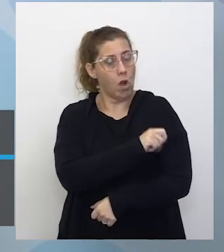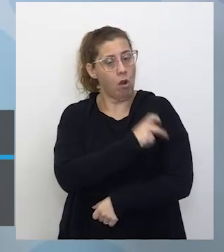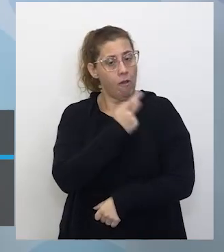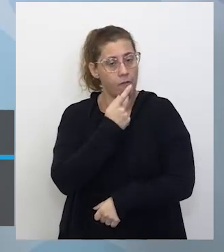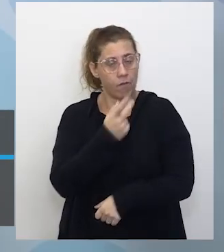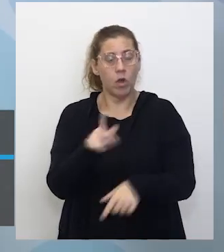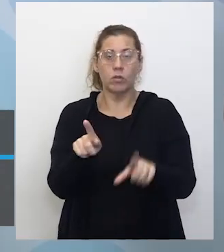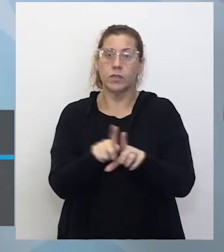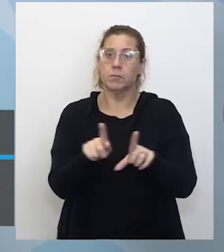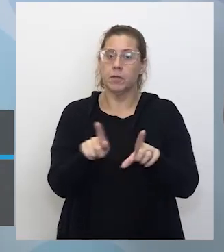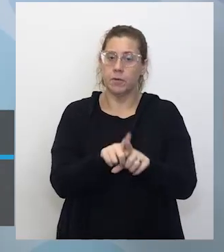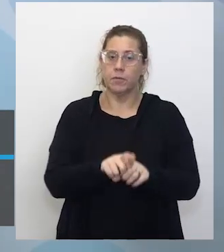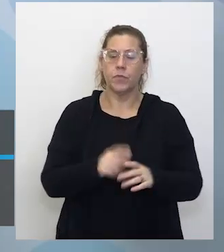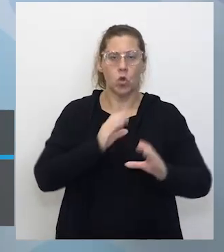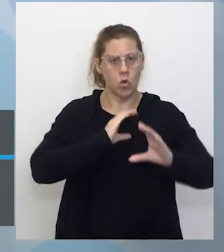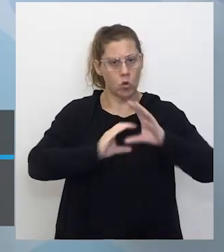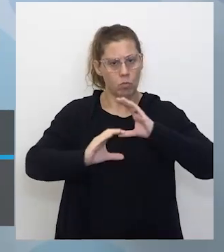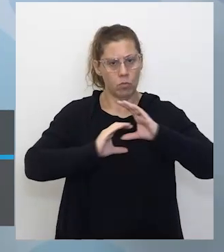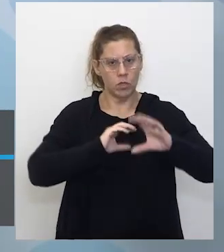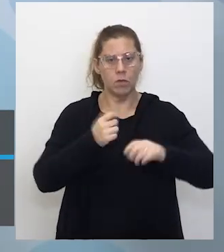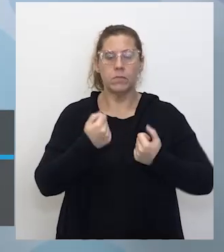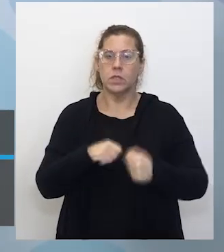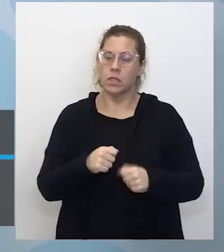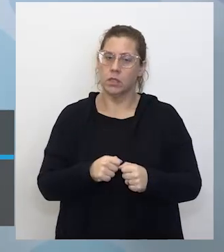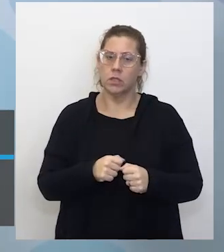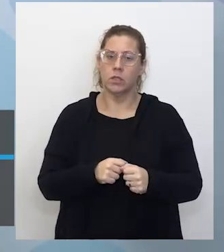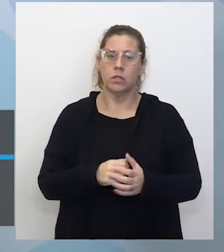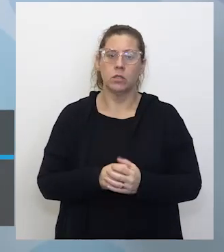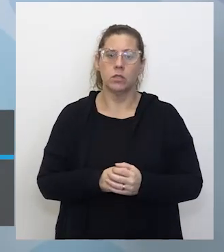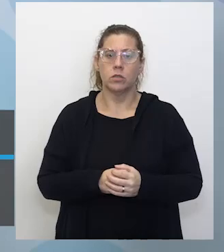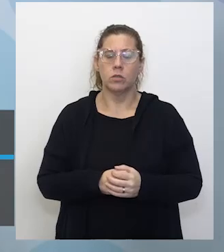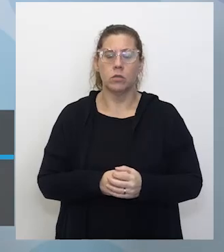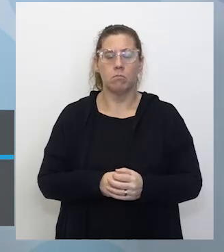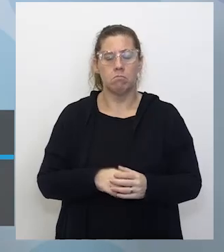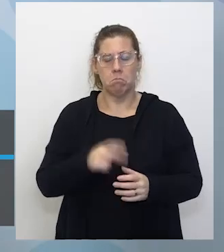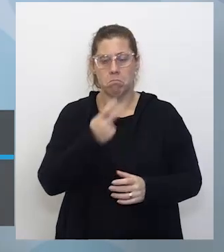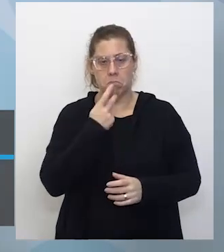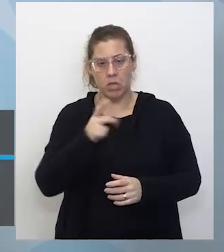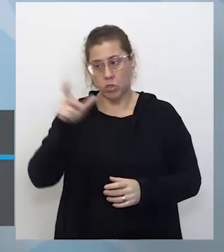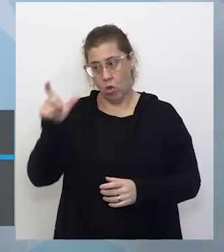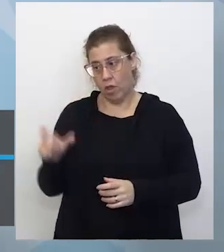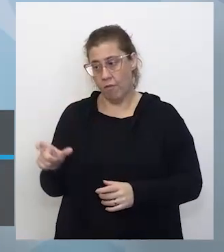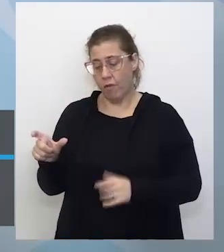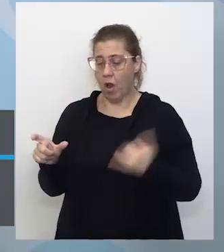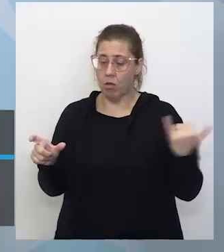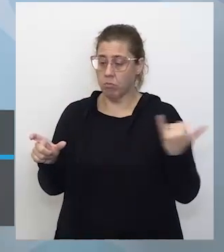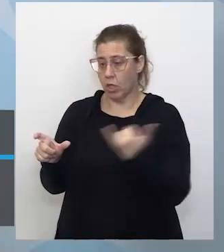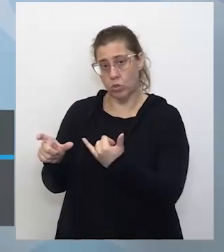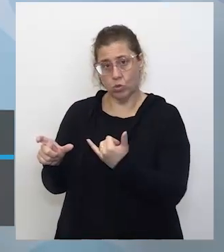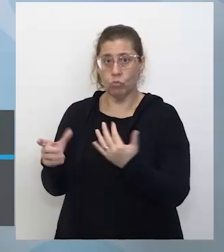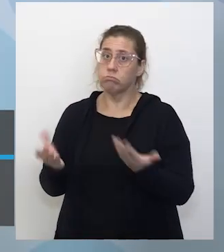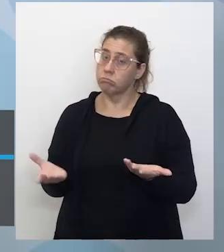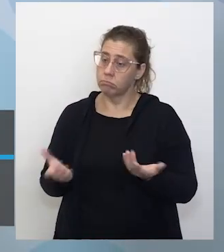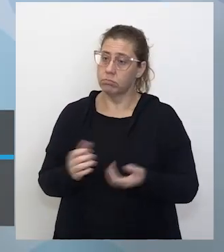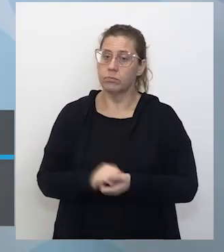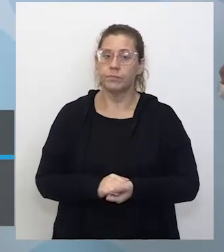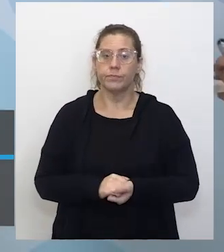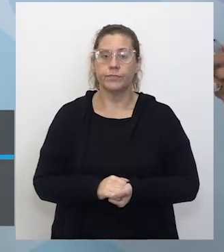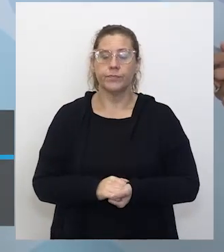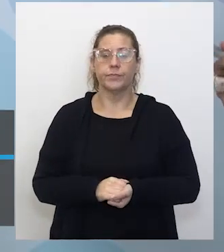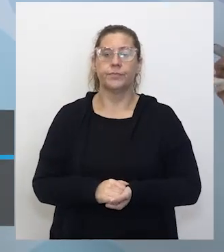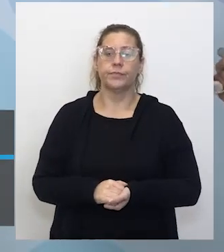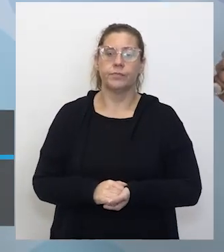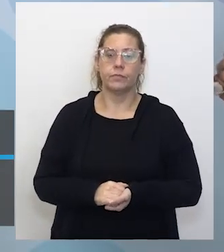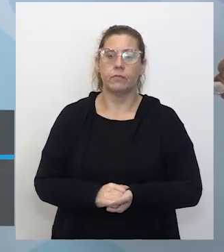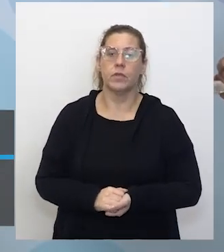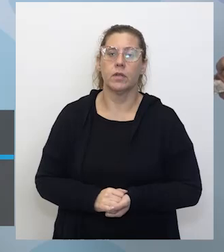sobre a questão de que para se comunicar a gente precisa do canal, né, do emissor e do receptor. Então, aquele que fala qual vai ser o canal, que essa informação vai chegar lá